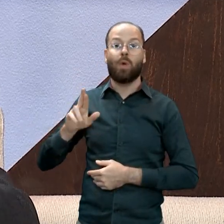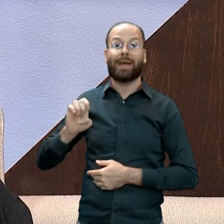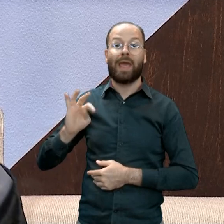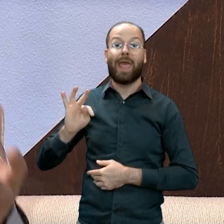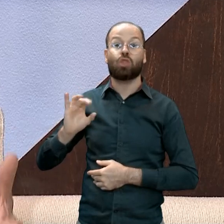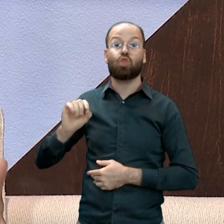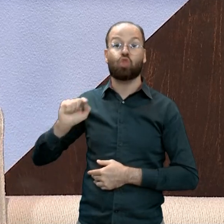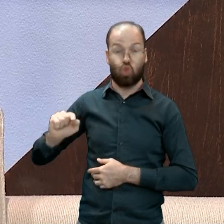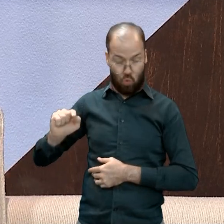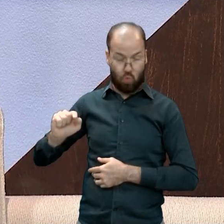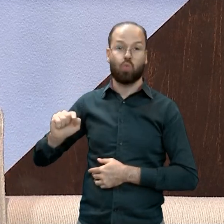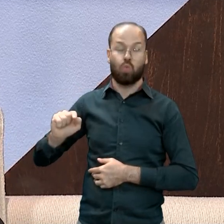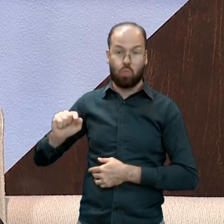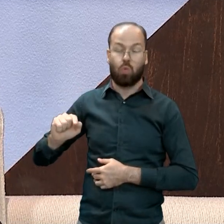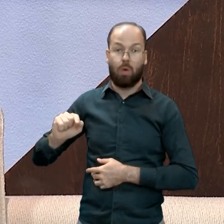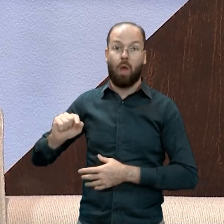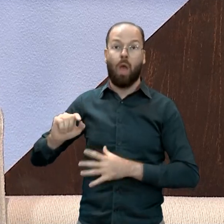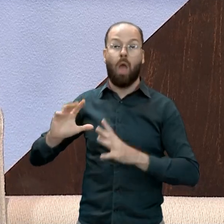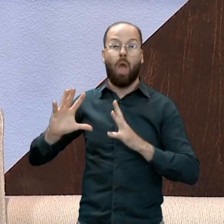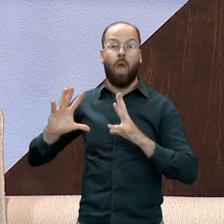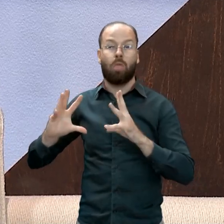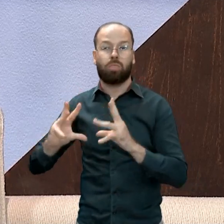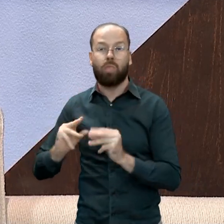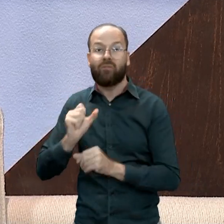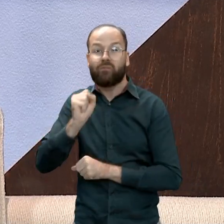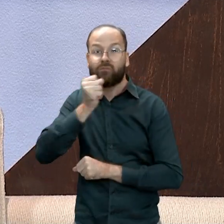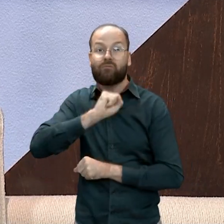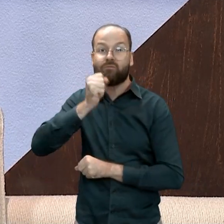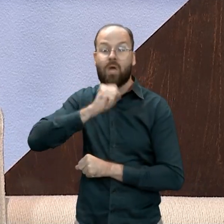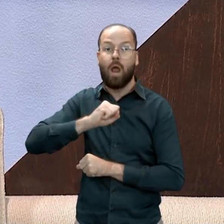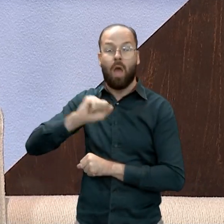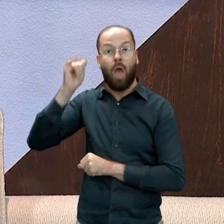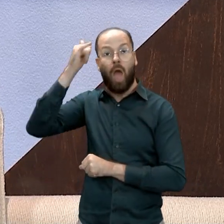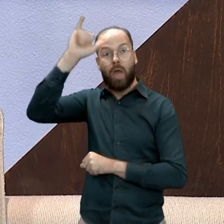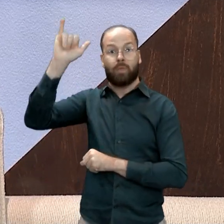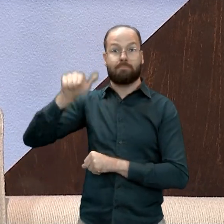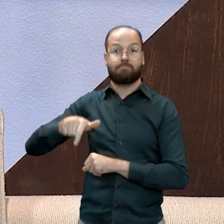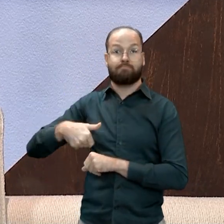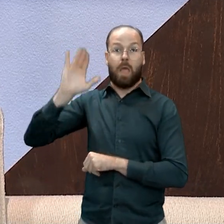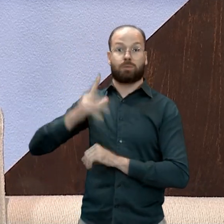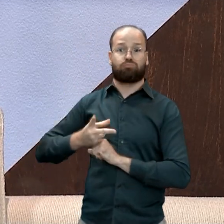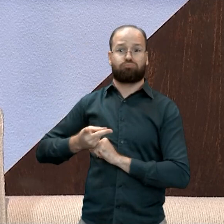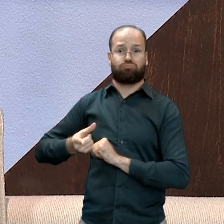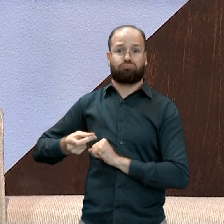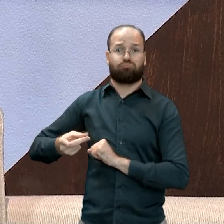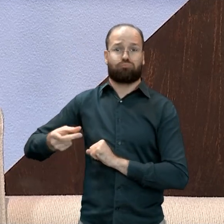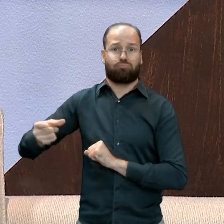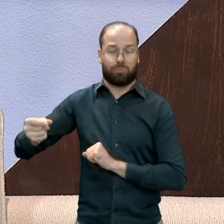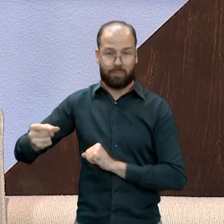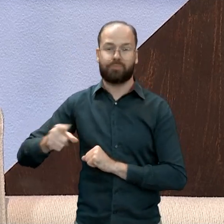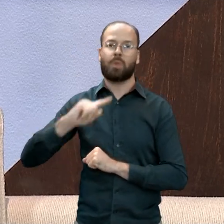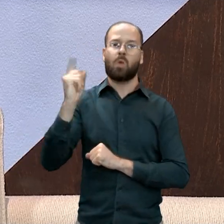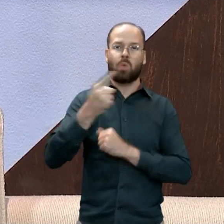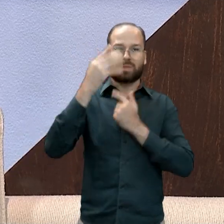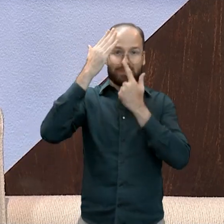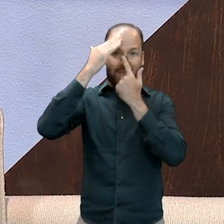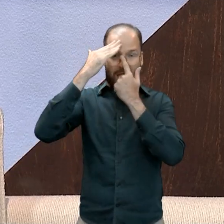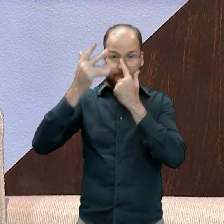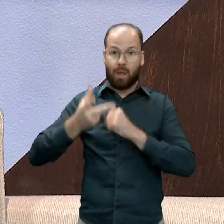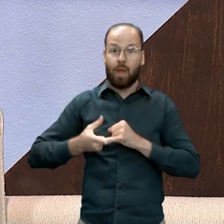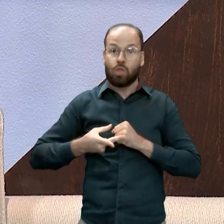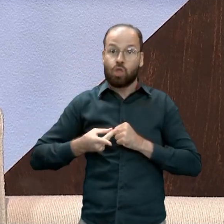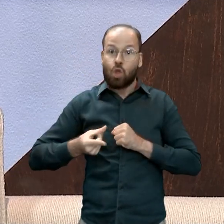a problemas seríssimos nas edificações. E todos sabem que, por exemplo, a durabilidade é uma perna